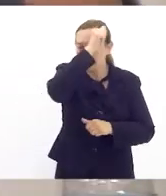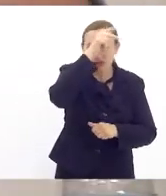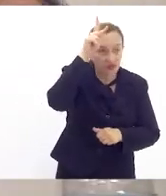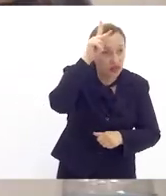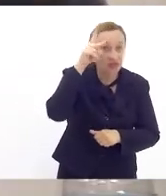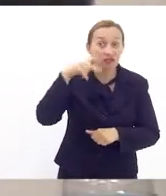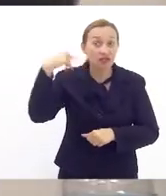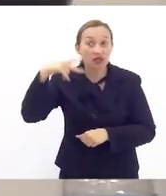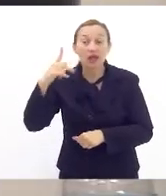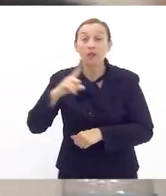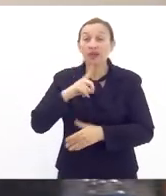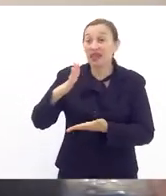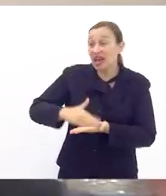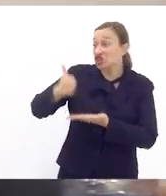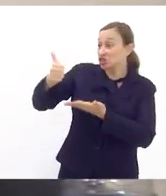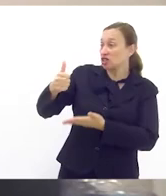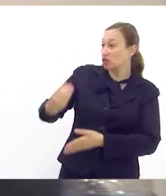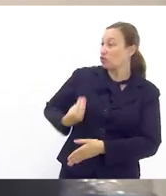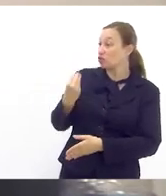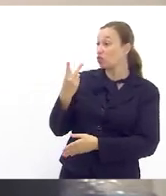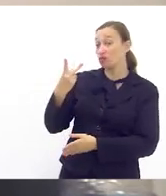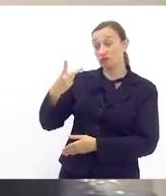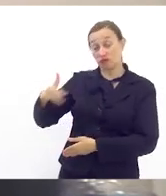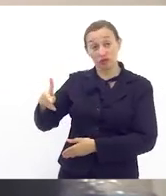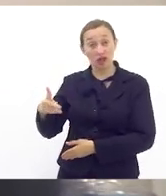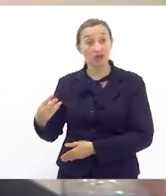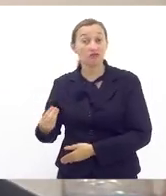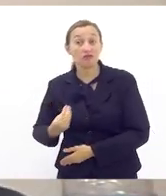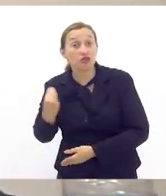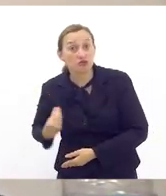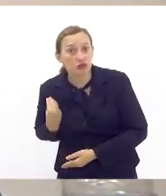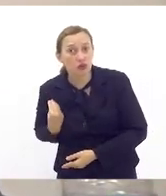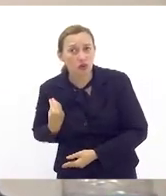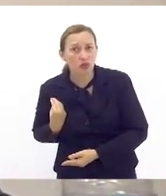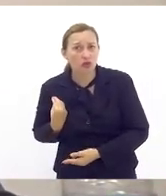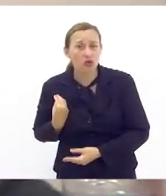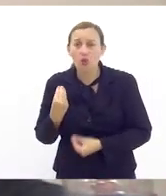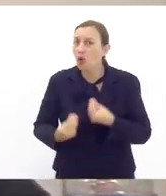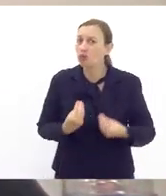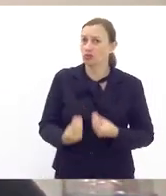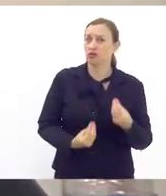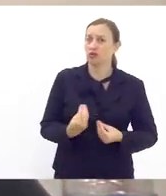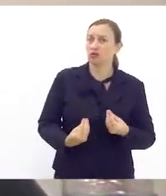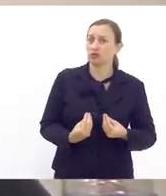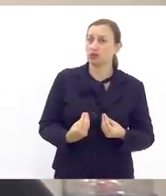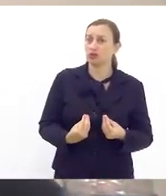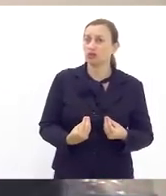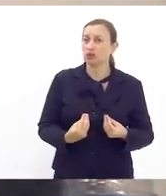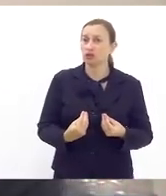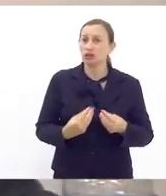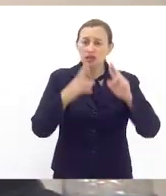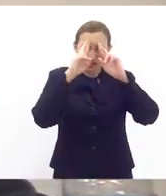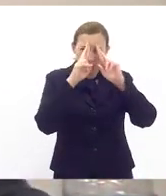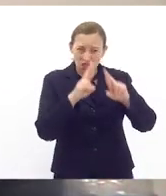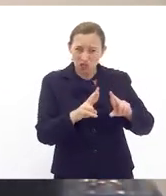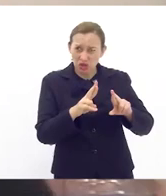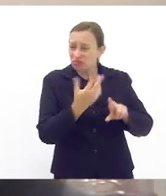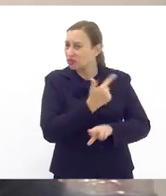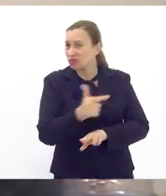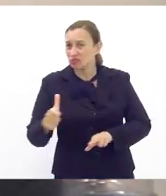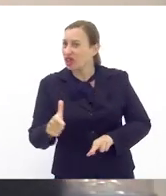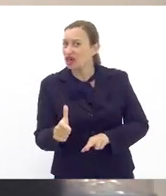poder garantir a dignidade do filho dela poder respirar são de respeito e é um desrespeito principalmente por conta dessa